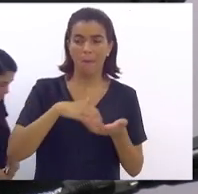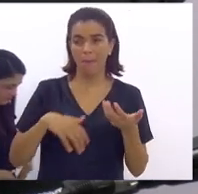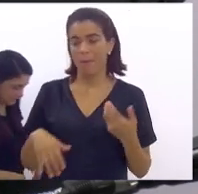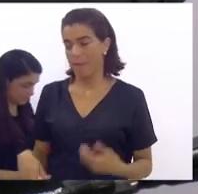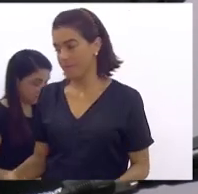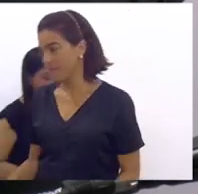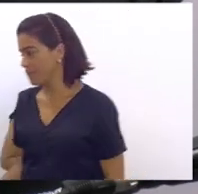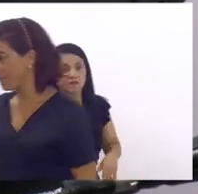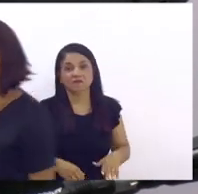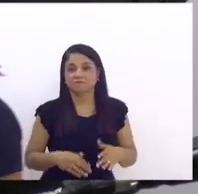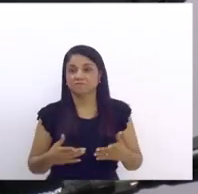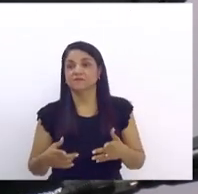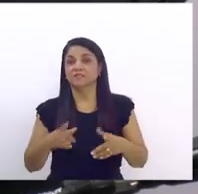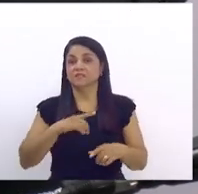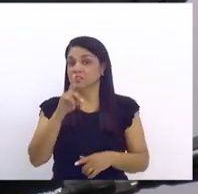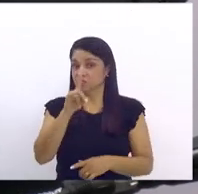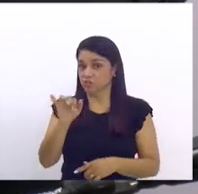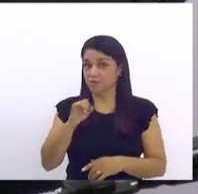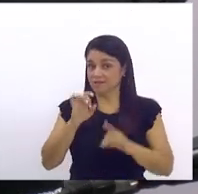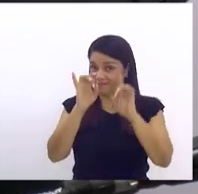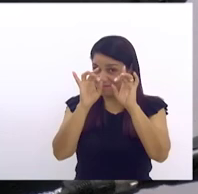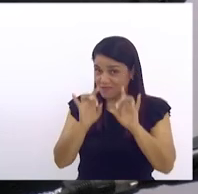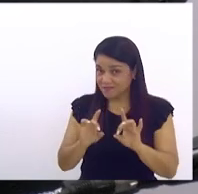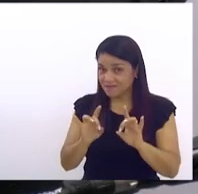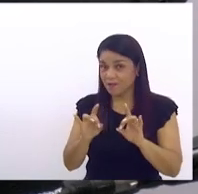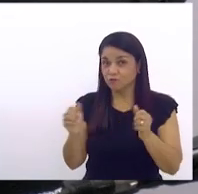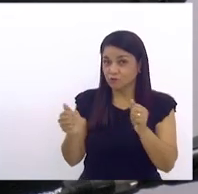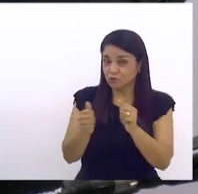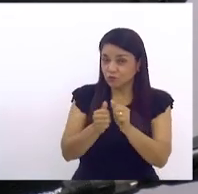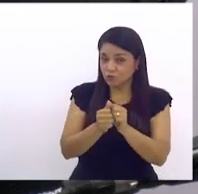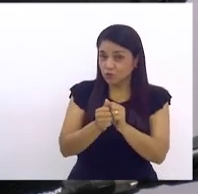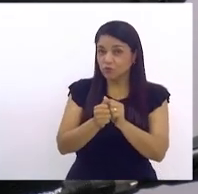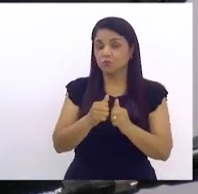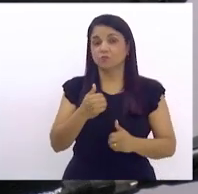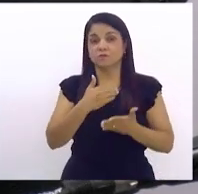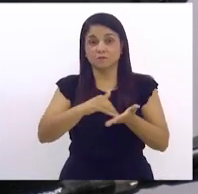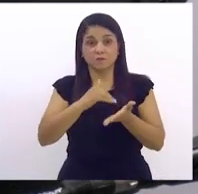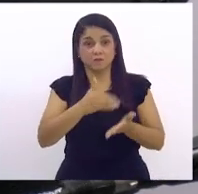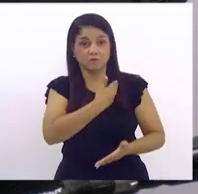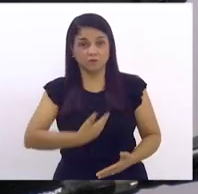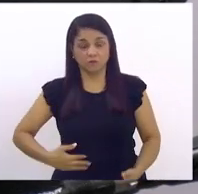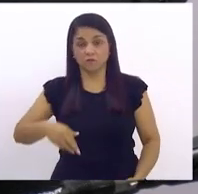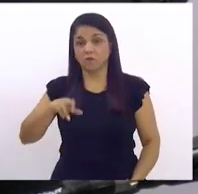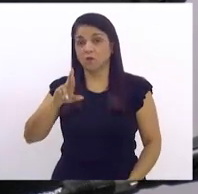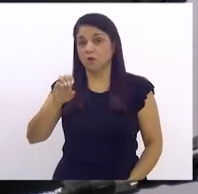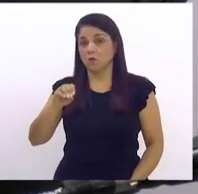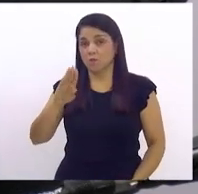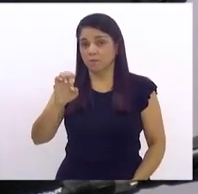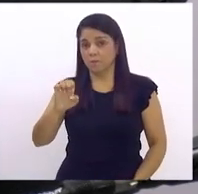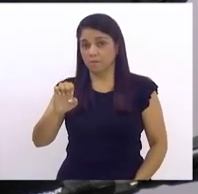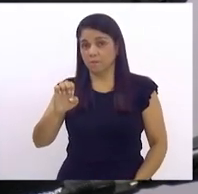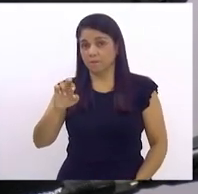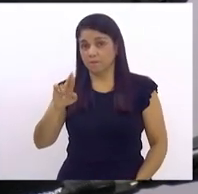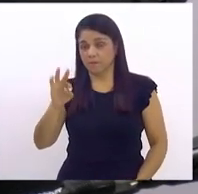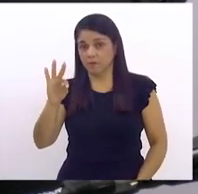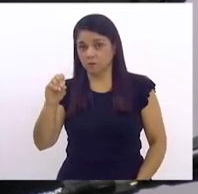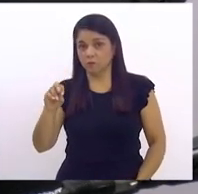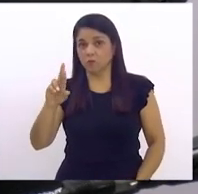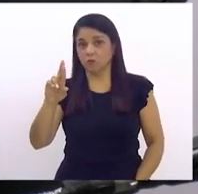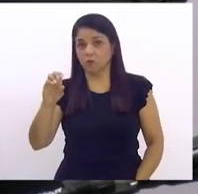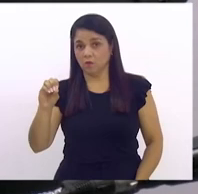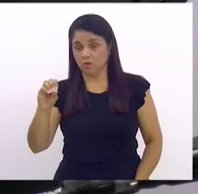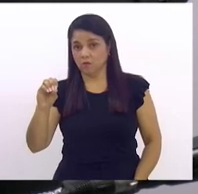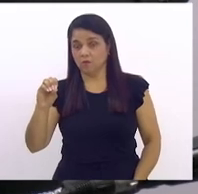etc. Nesse dia em especial, me recordo que, junto com o secretário de governo, Bernardo Rossi, lá na presidência, a gente